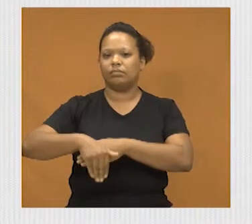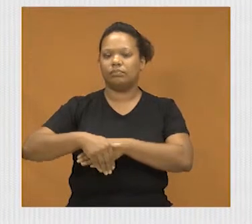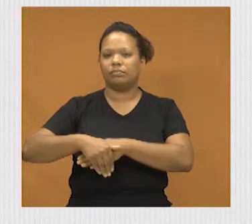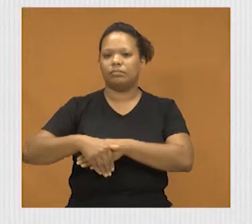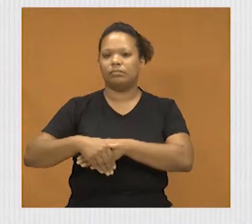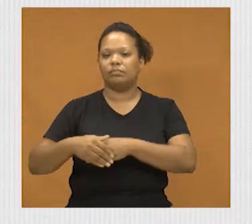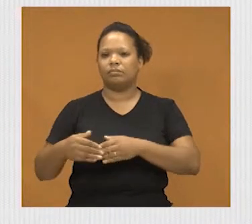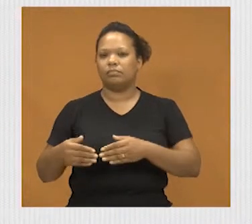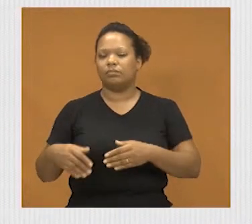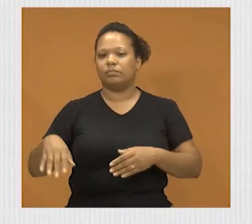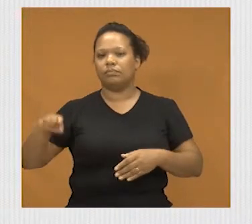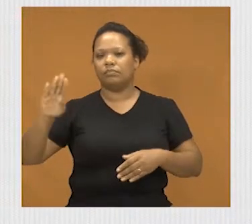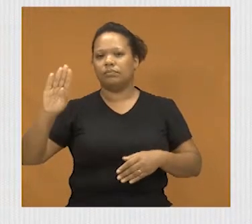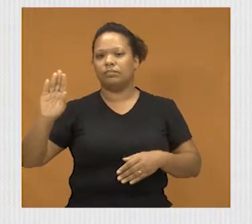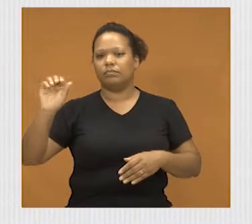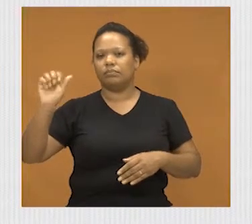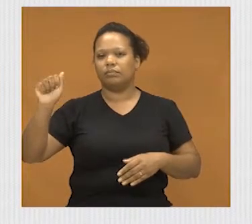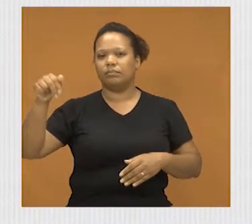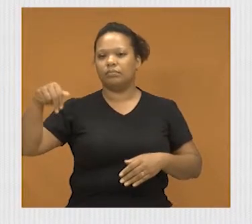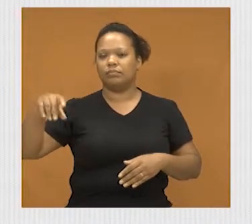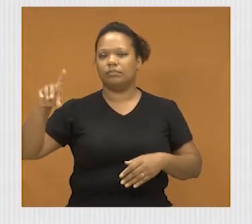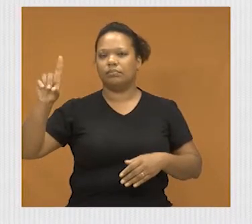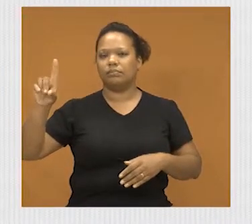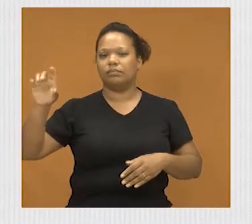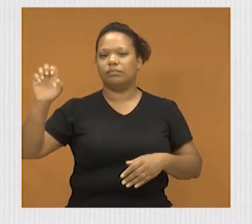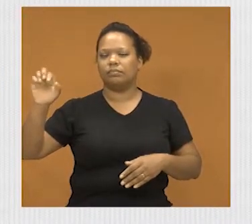que liga o Bandeira Branca.